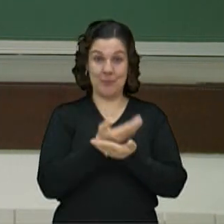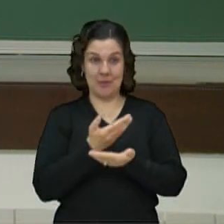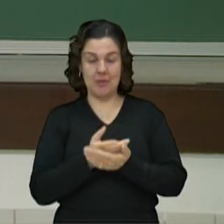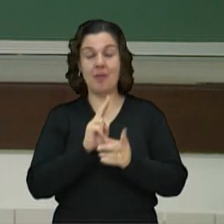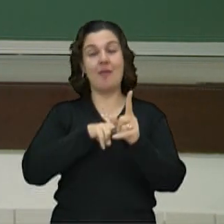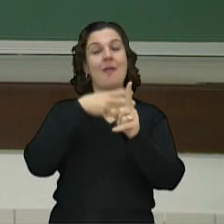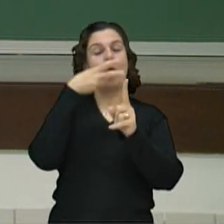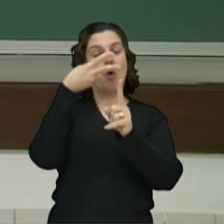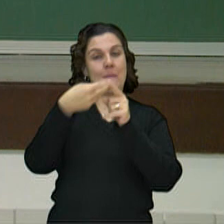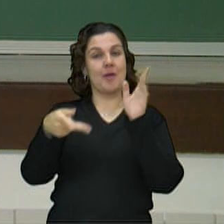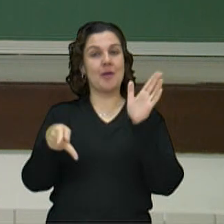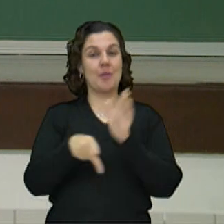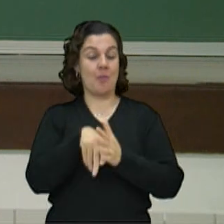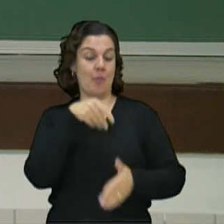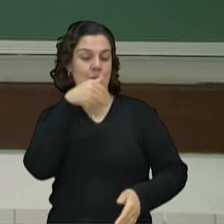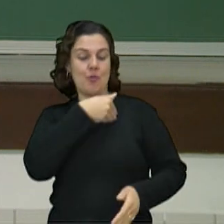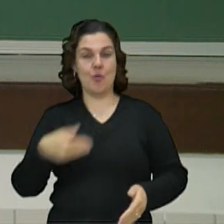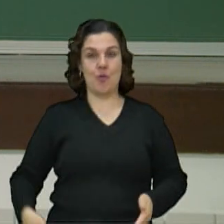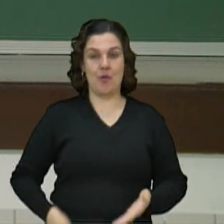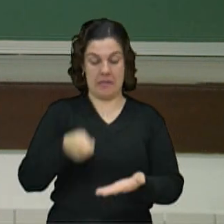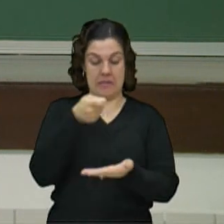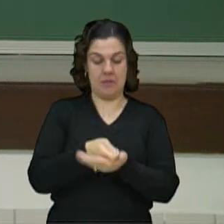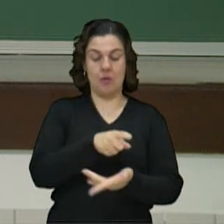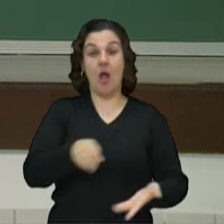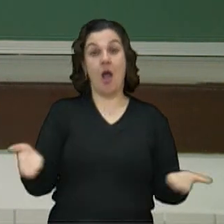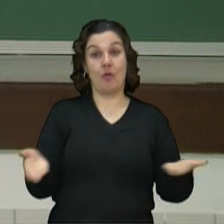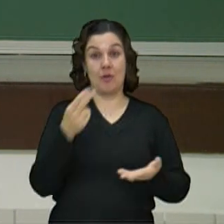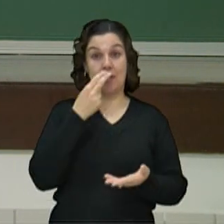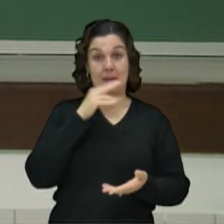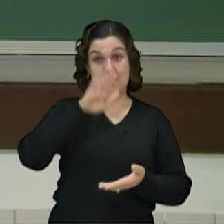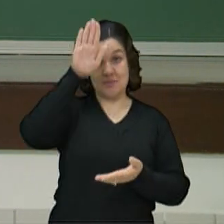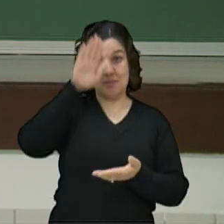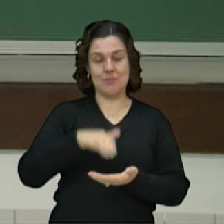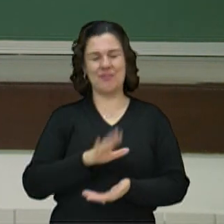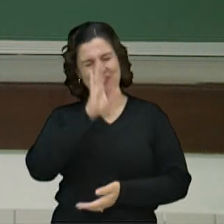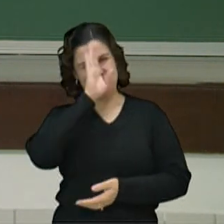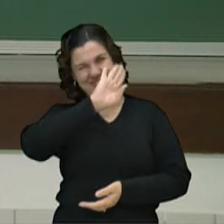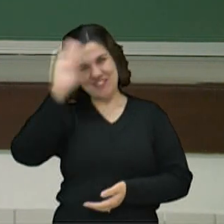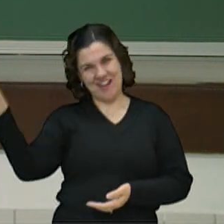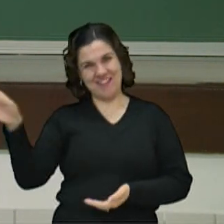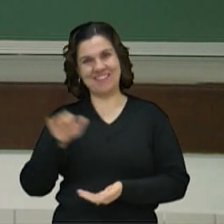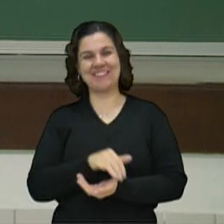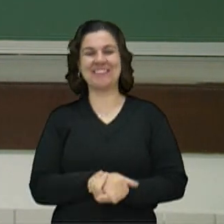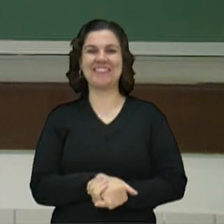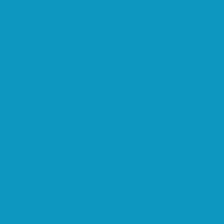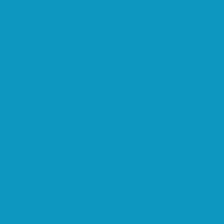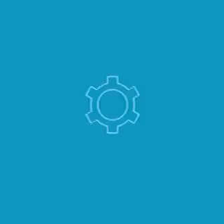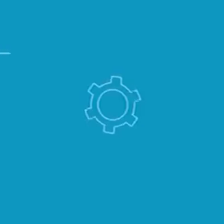mais governos totalitários, o nazismo. Tchau, pessoal!